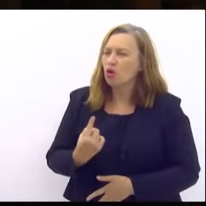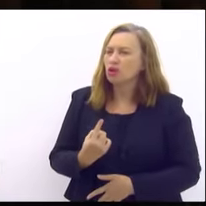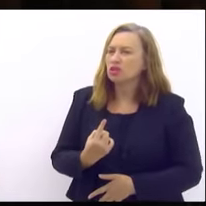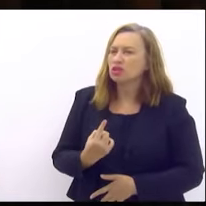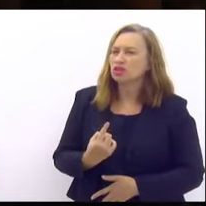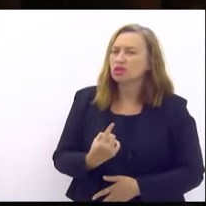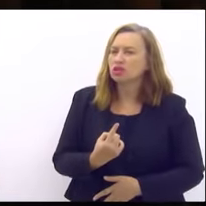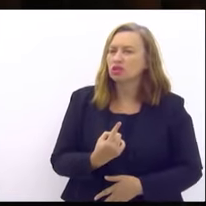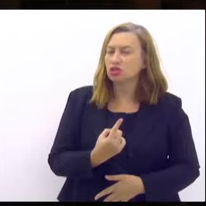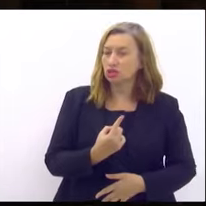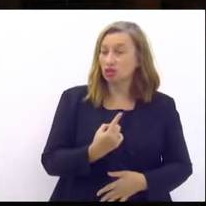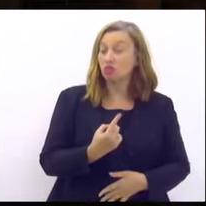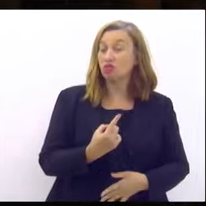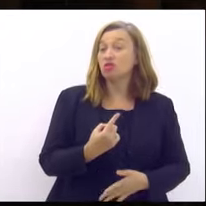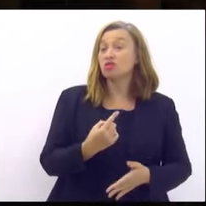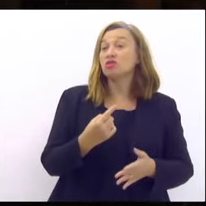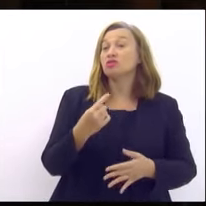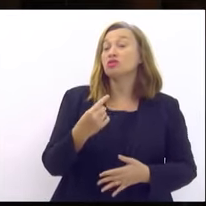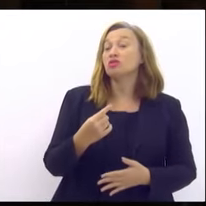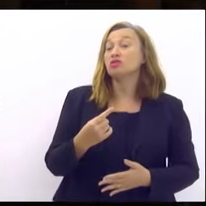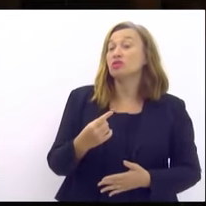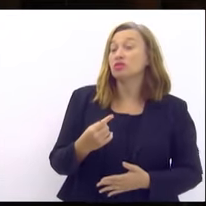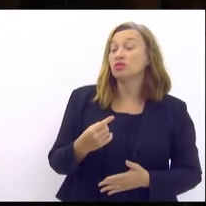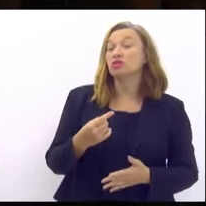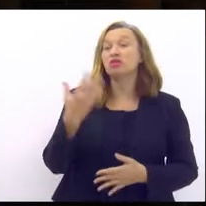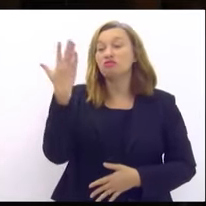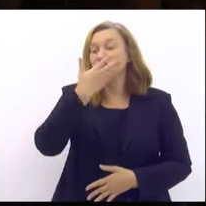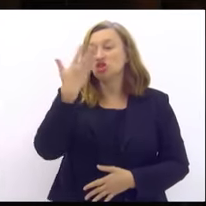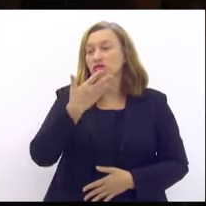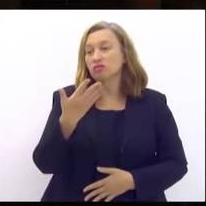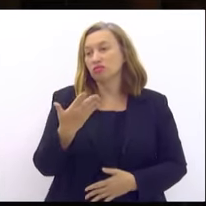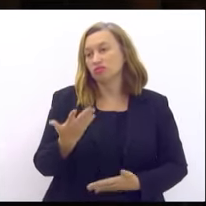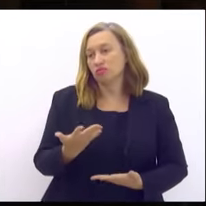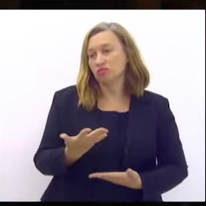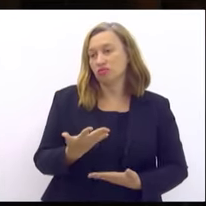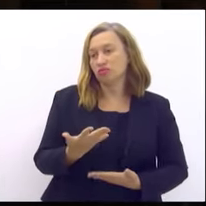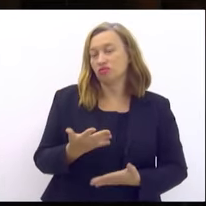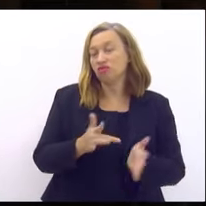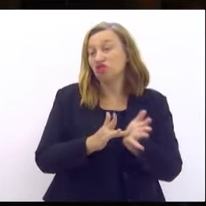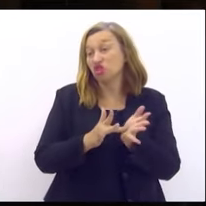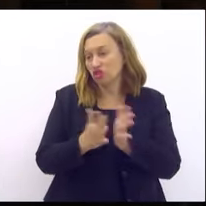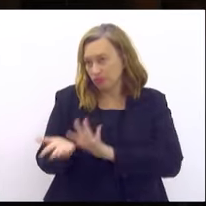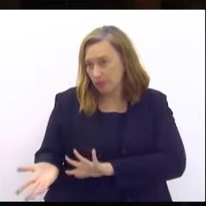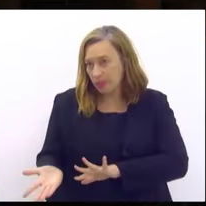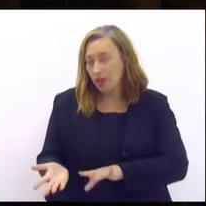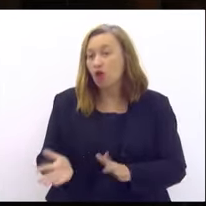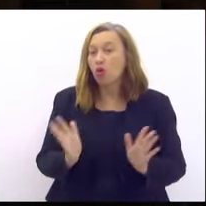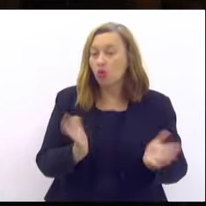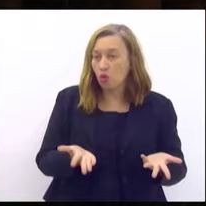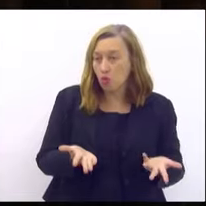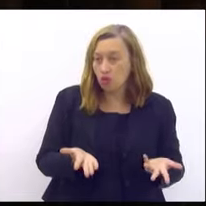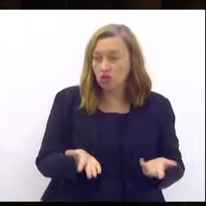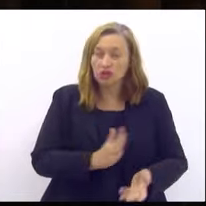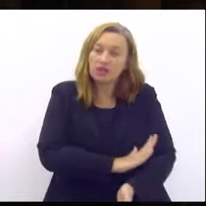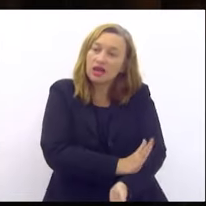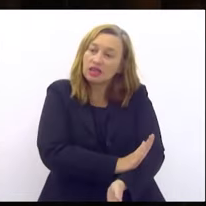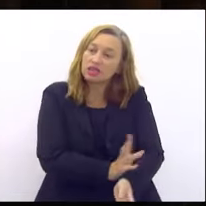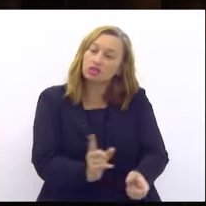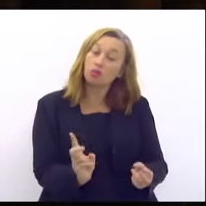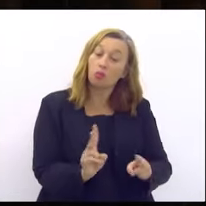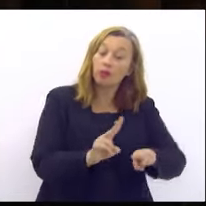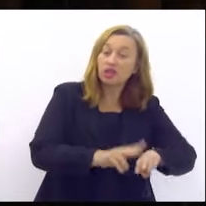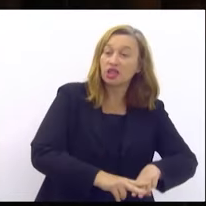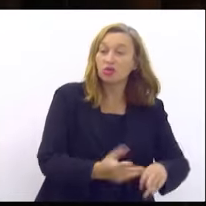omitindo e negligenciando porque esse racismo que hoje tá prendendo jovens pretos por reconhecimento